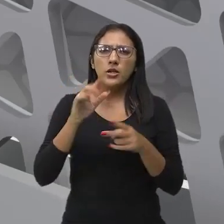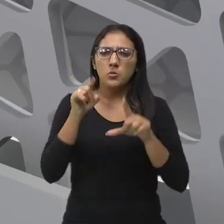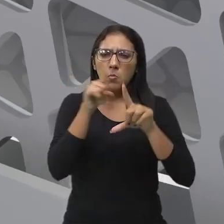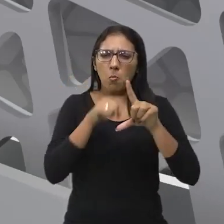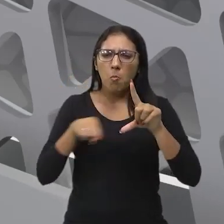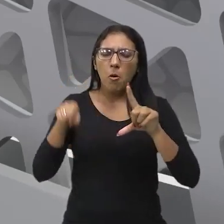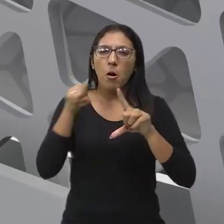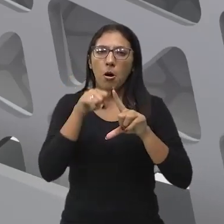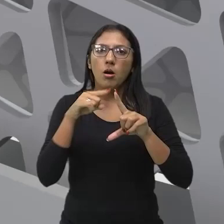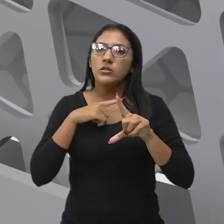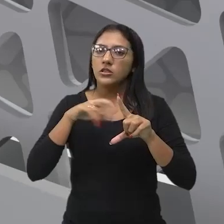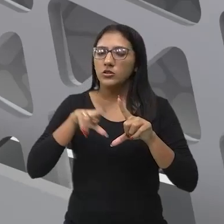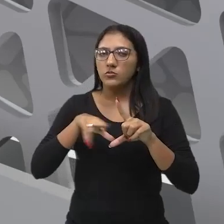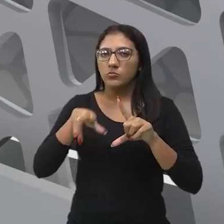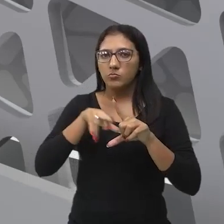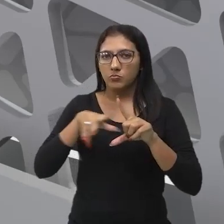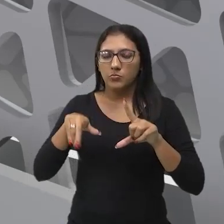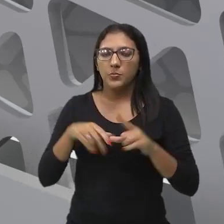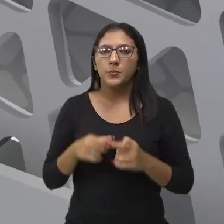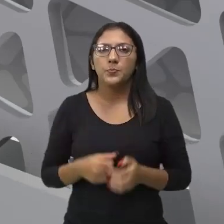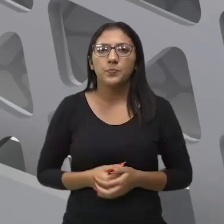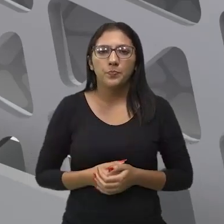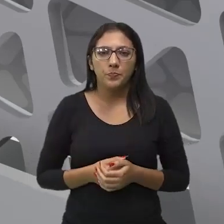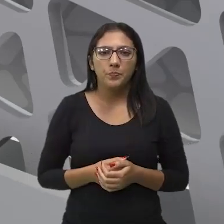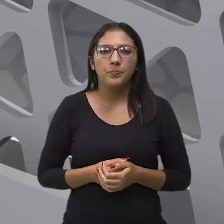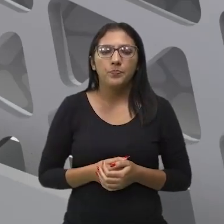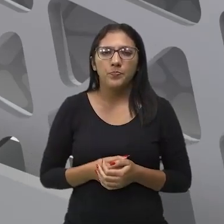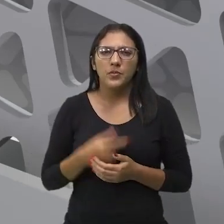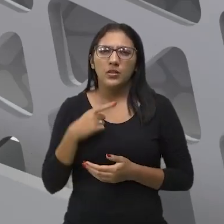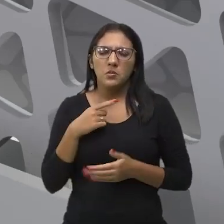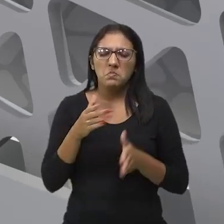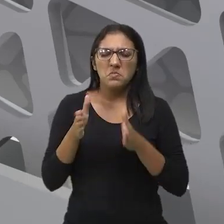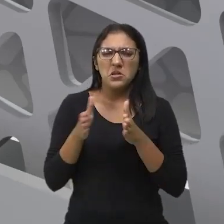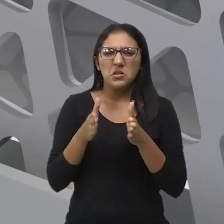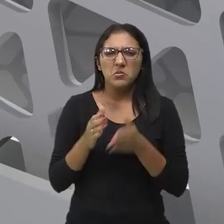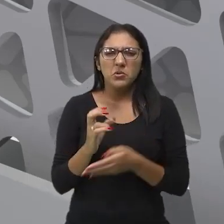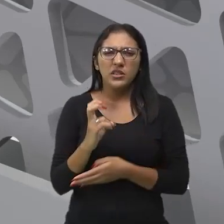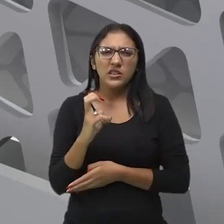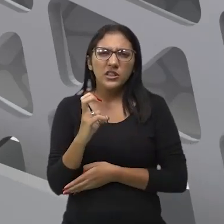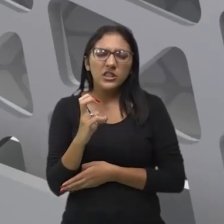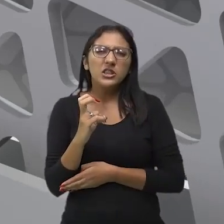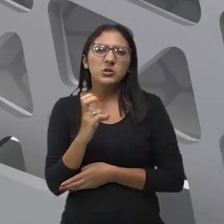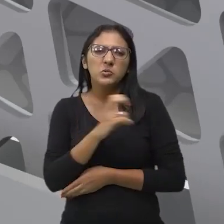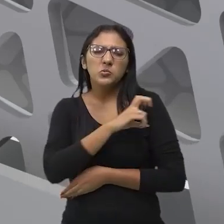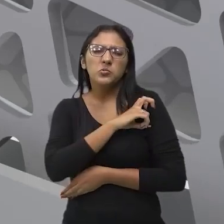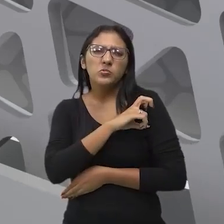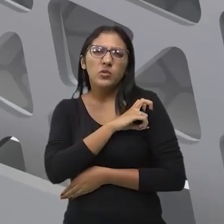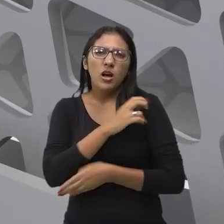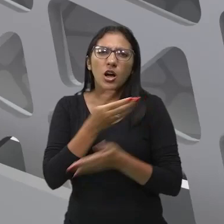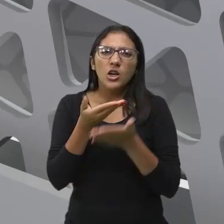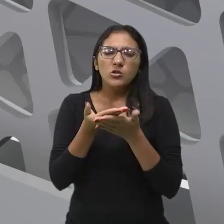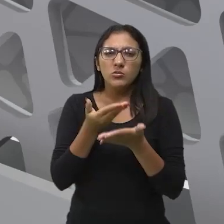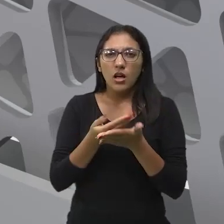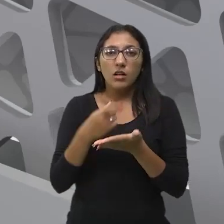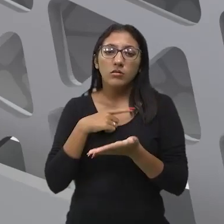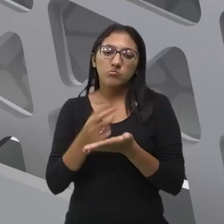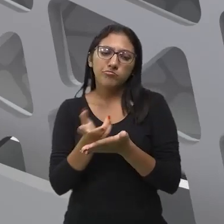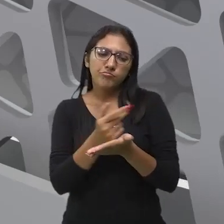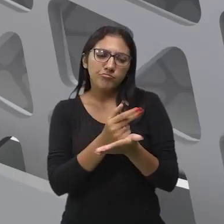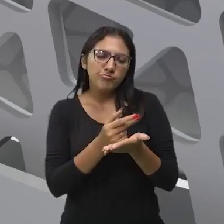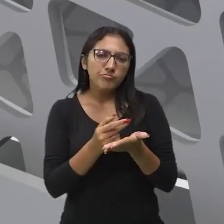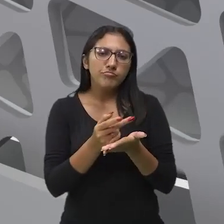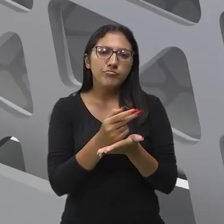faziam círculos, desenhavam círculos, né? E não necessariamente vocês desenhavam uma circunferência, tá